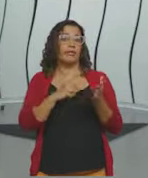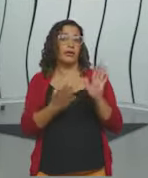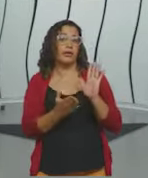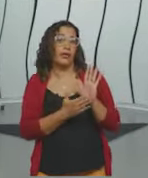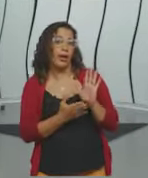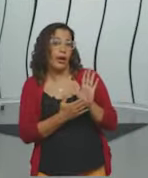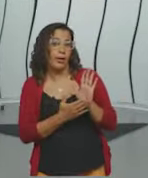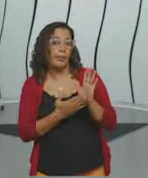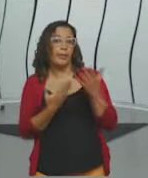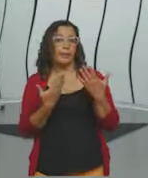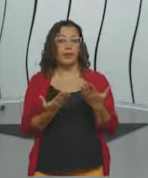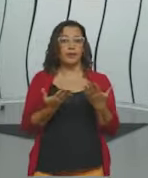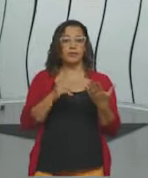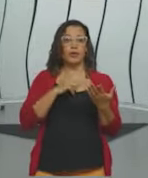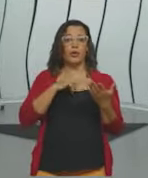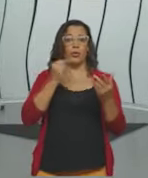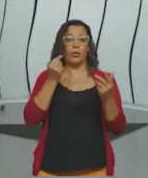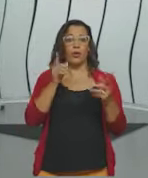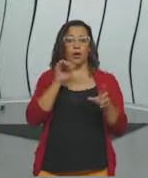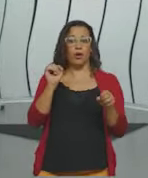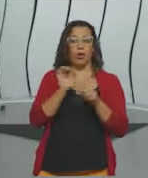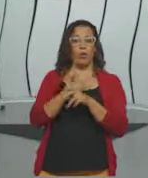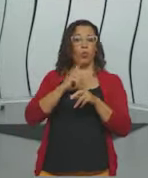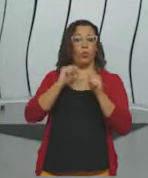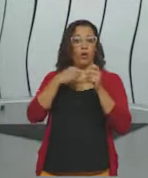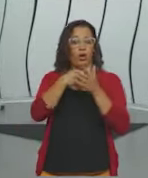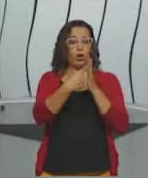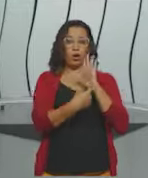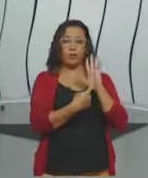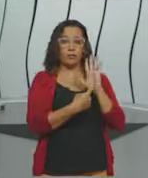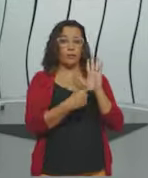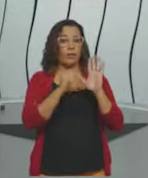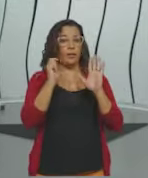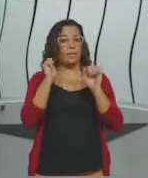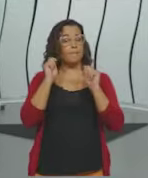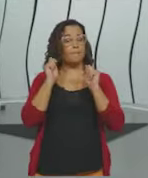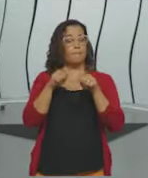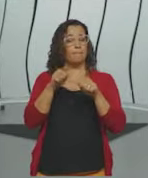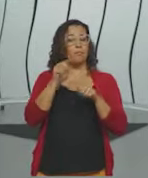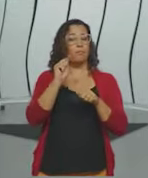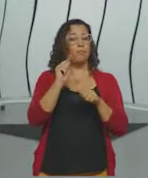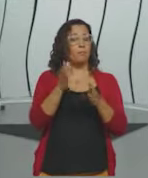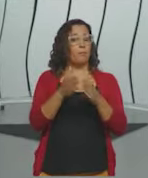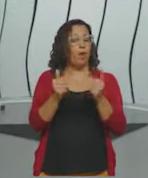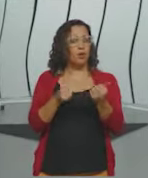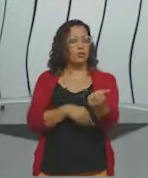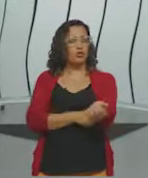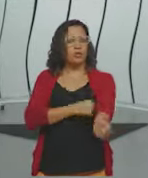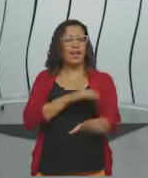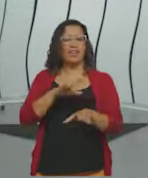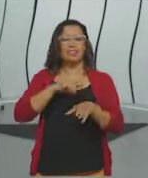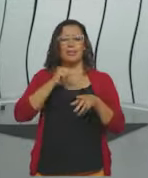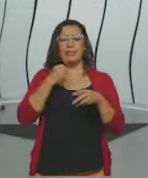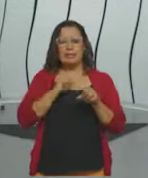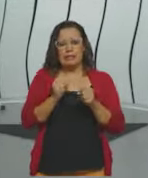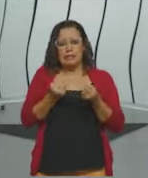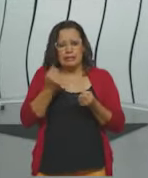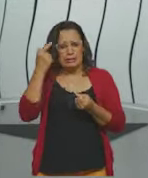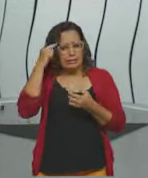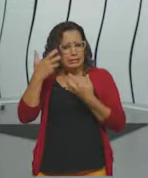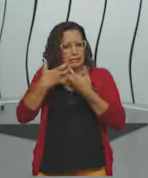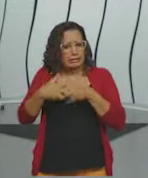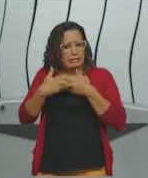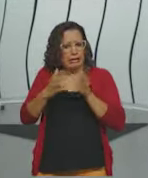propostas está completa como a competência 5 pede. E aí, a pessoa se dedica um tanto para pensar um tanto